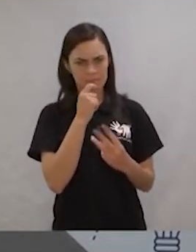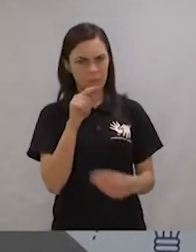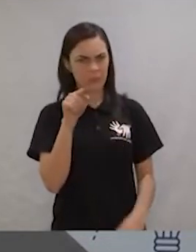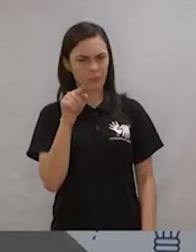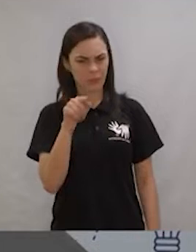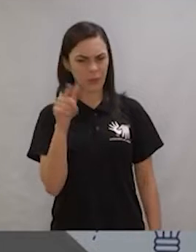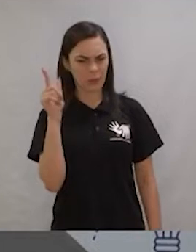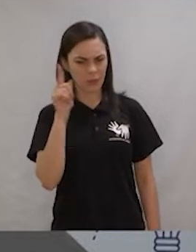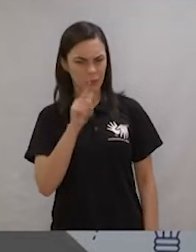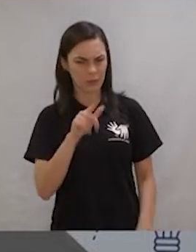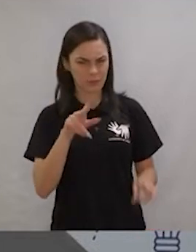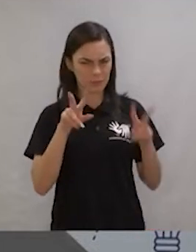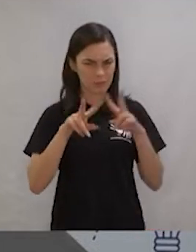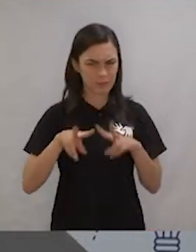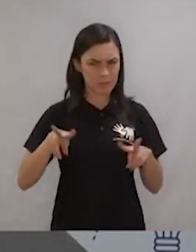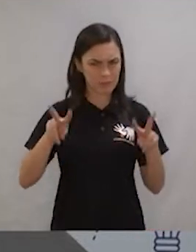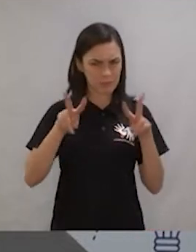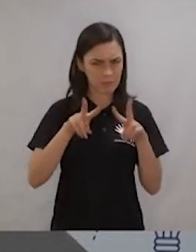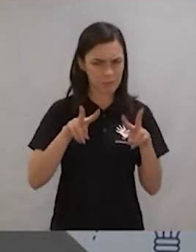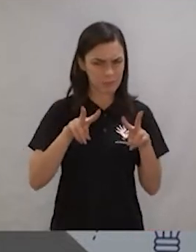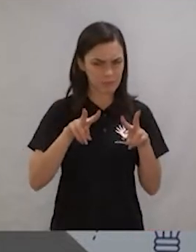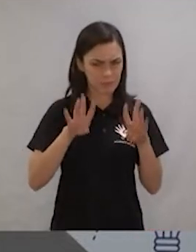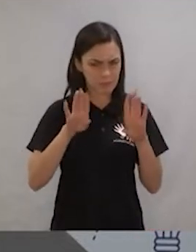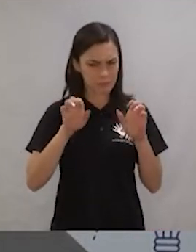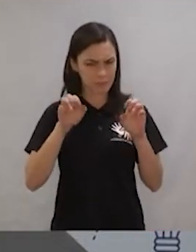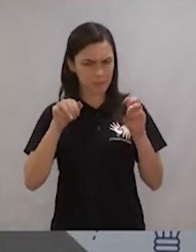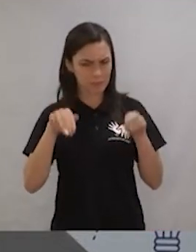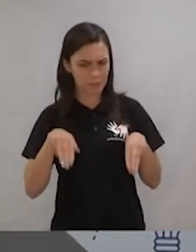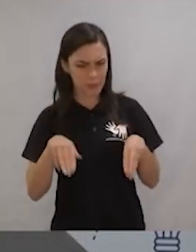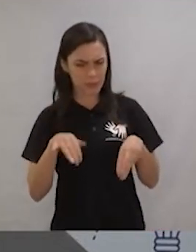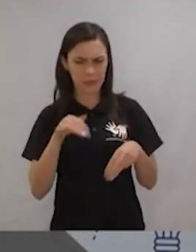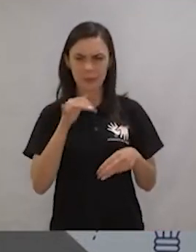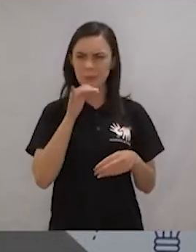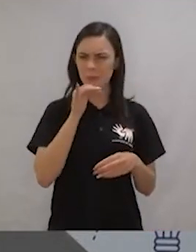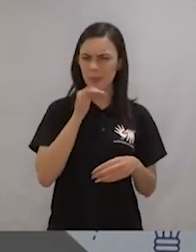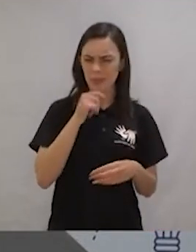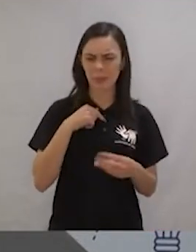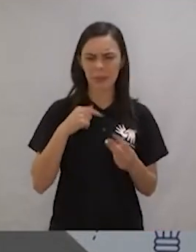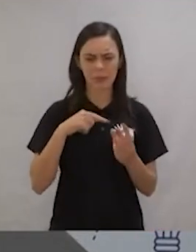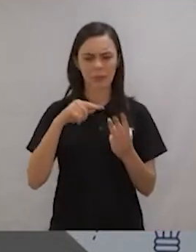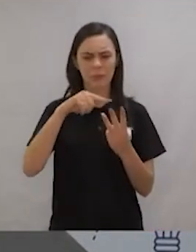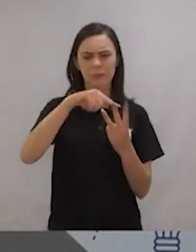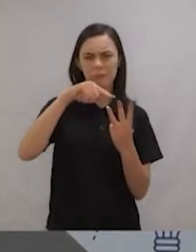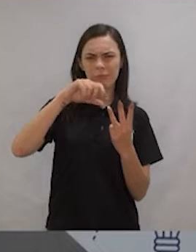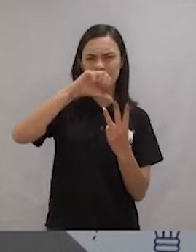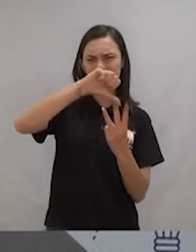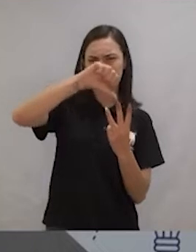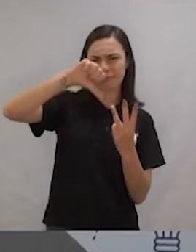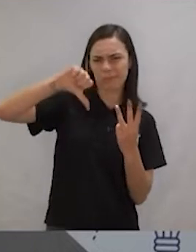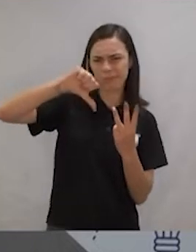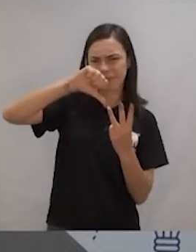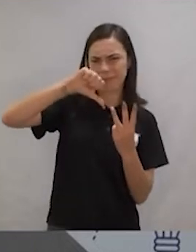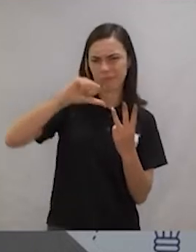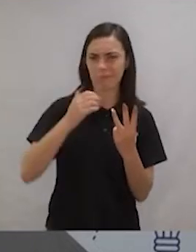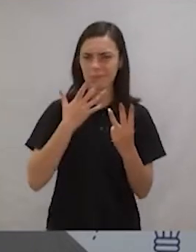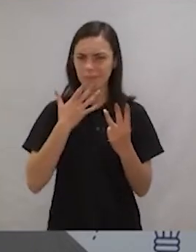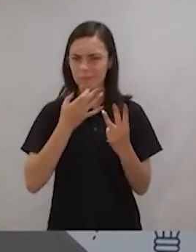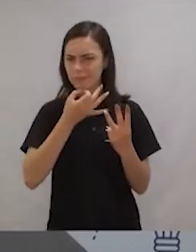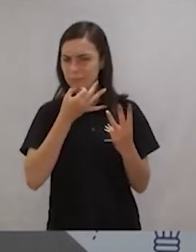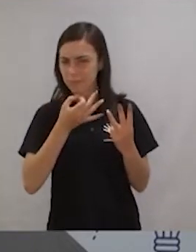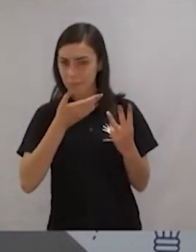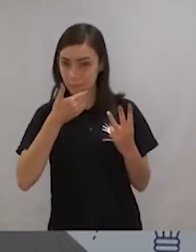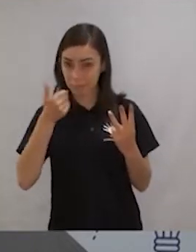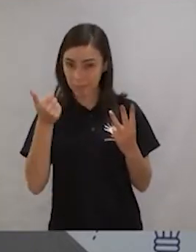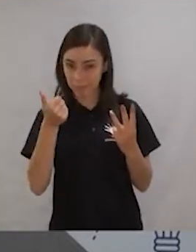Será que vocês conseguem observar bem aí em casa? Se eu colocar, vou colocar aqui para mudar um pouquinho. O que que vocês